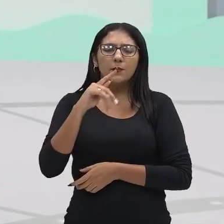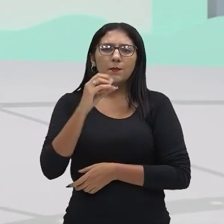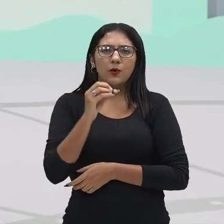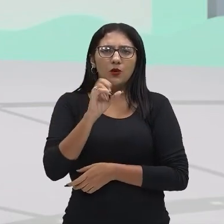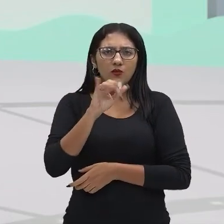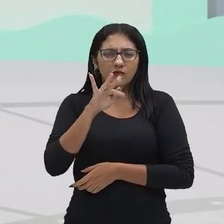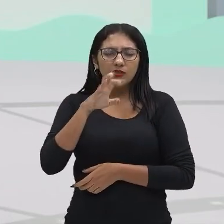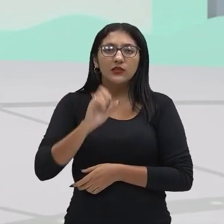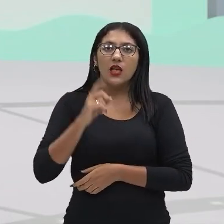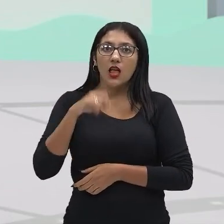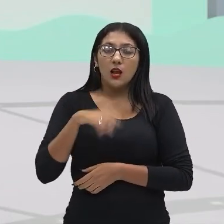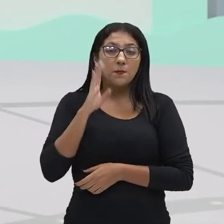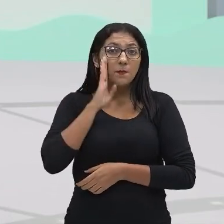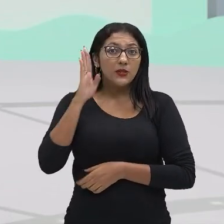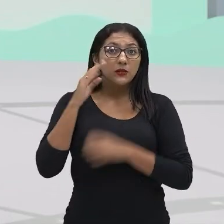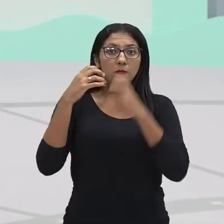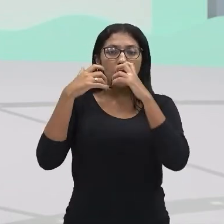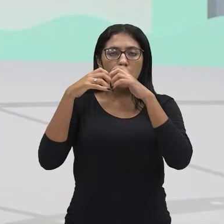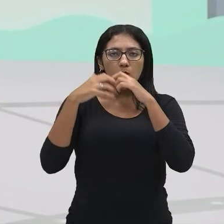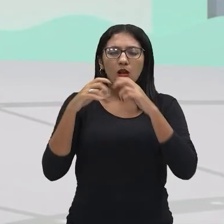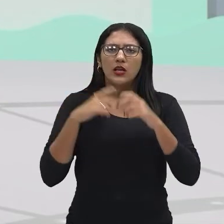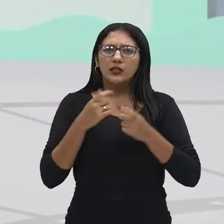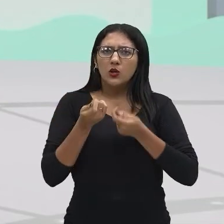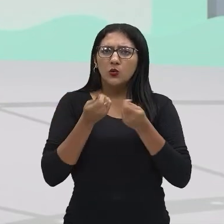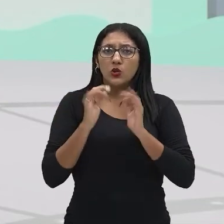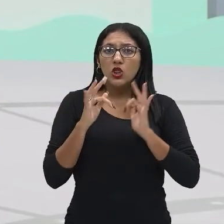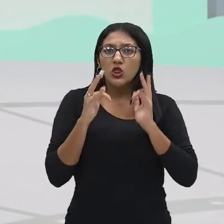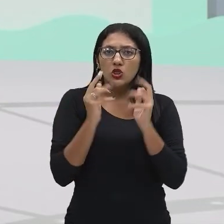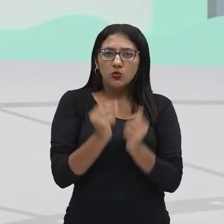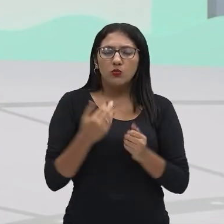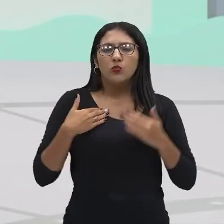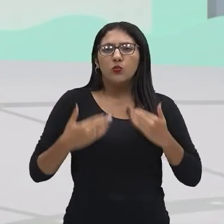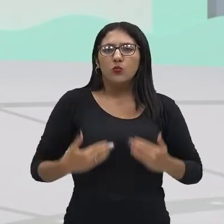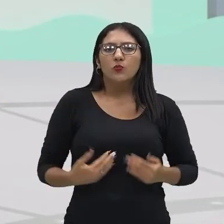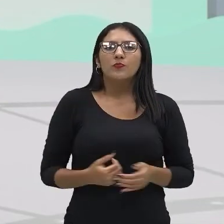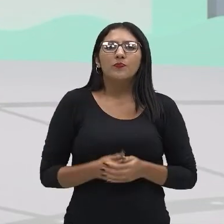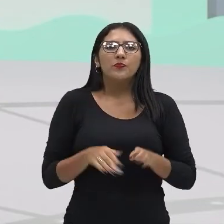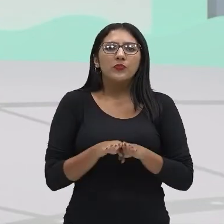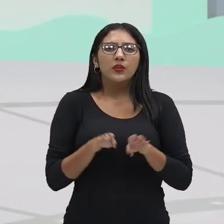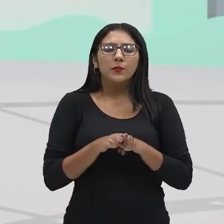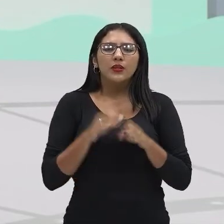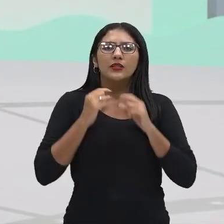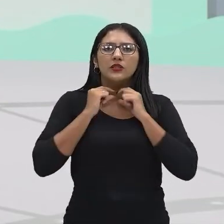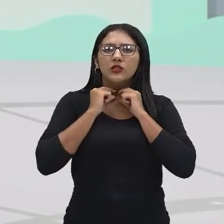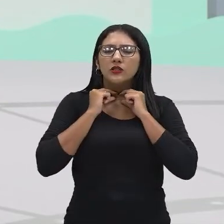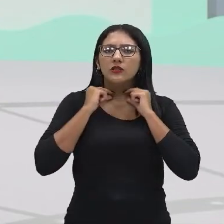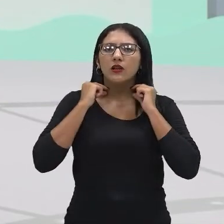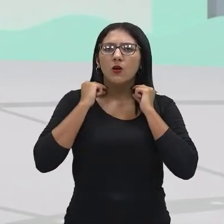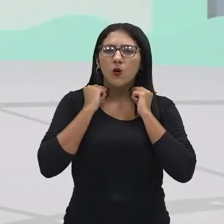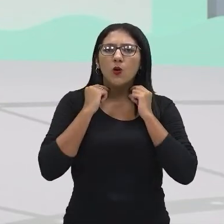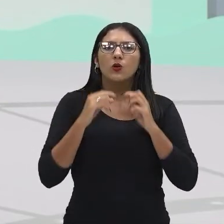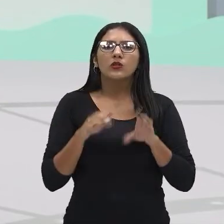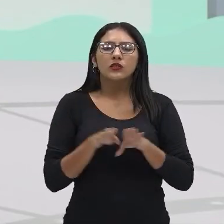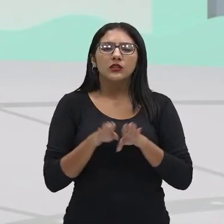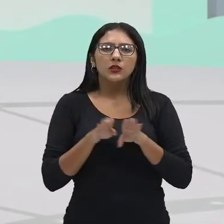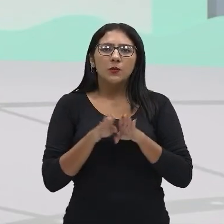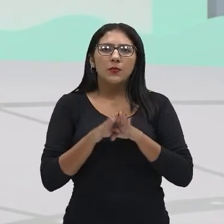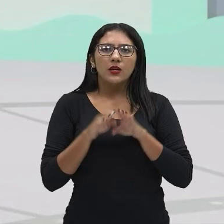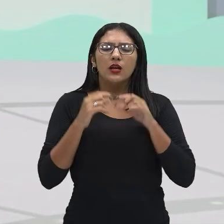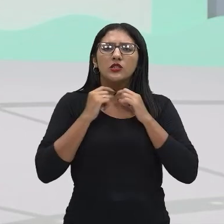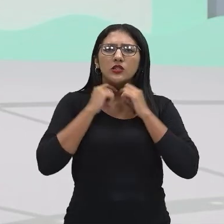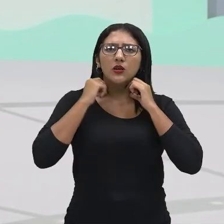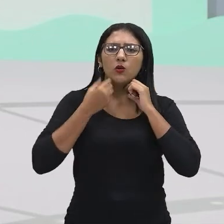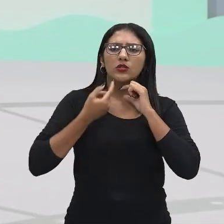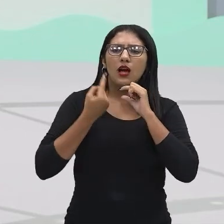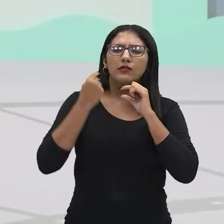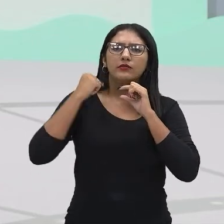que vai regular várias outras glândulas endócrinas. A glândula tireoide, a paratireoide ou